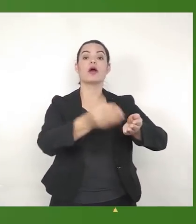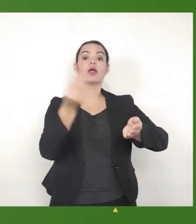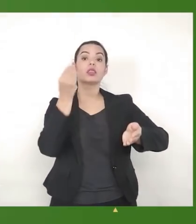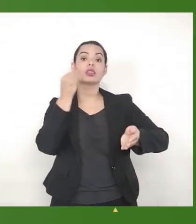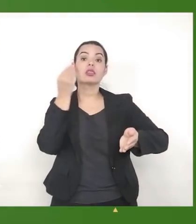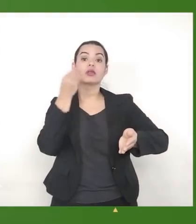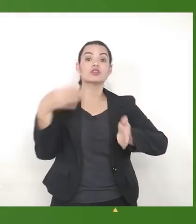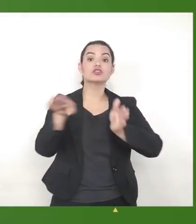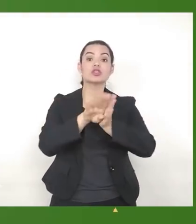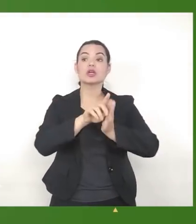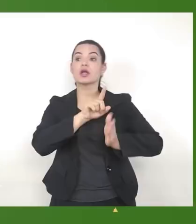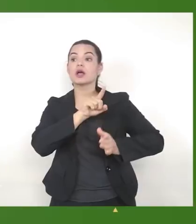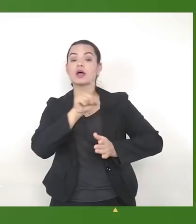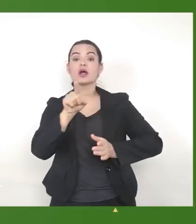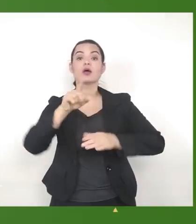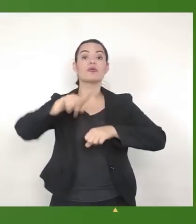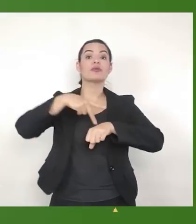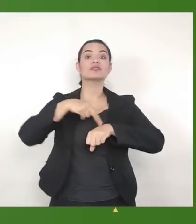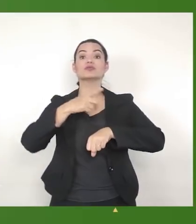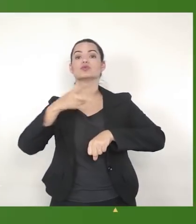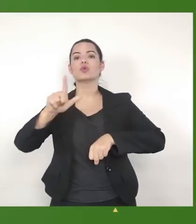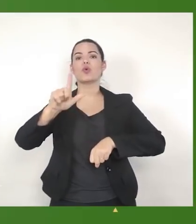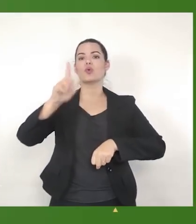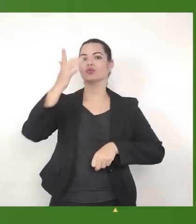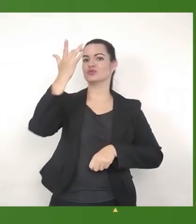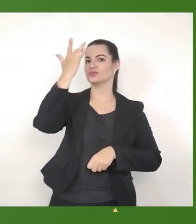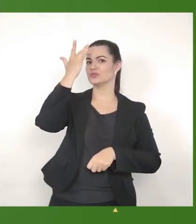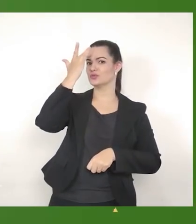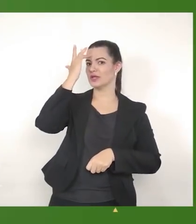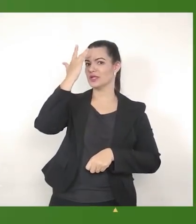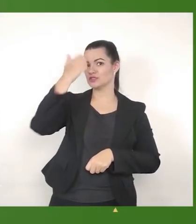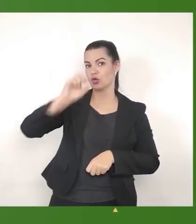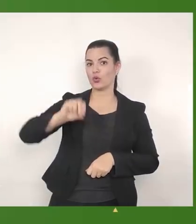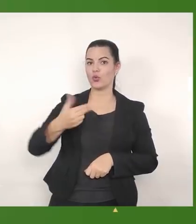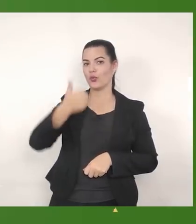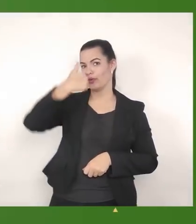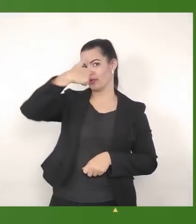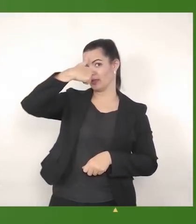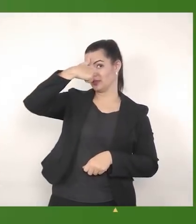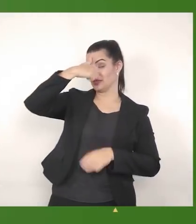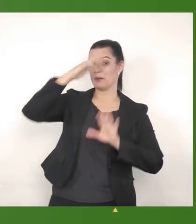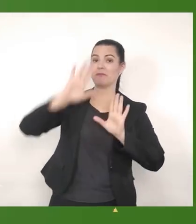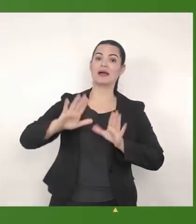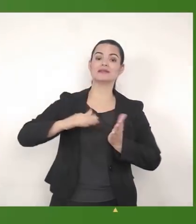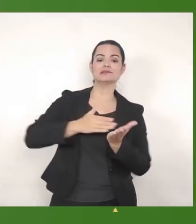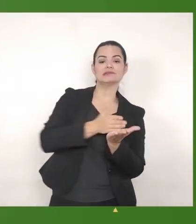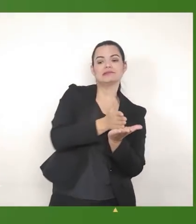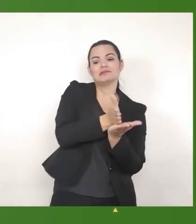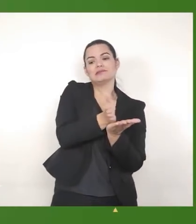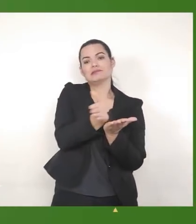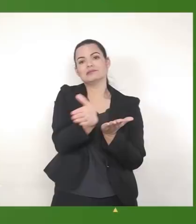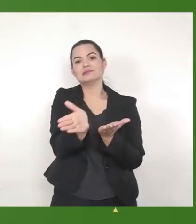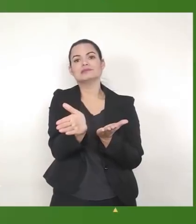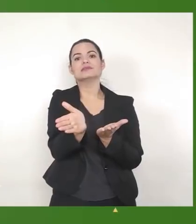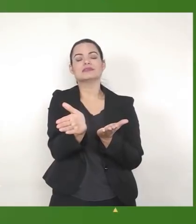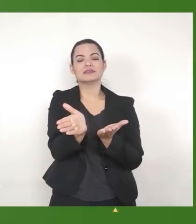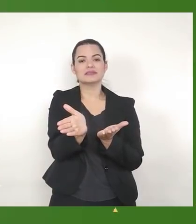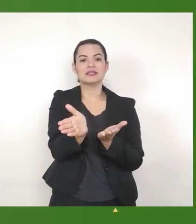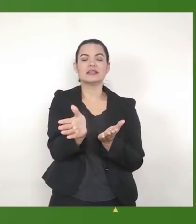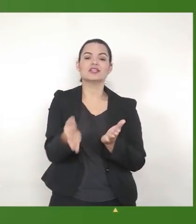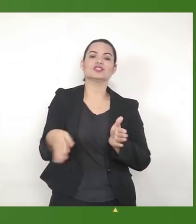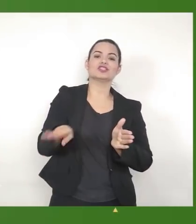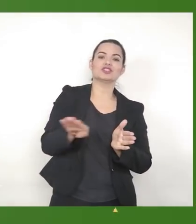eles desviaram um pouco da sua rota e no dia 22 de abril chegaram em uma